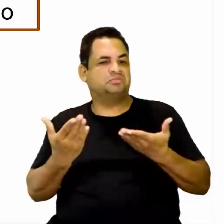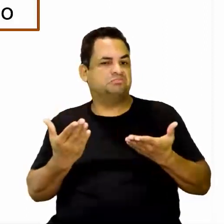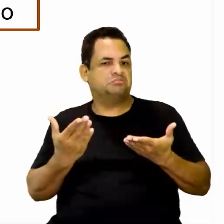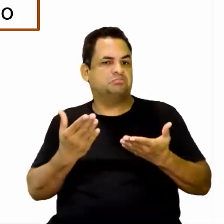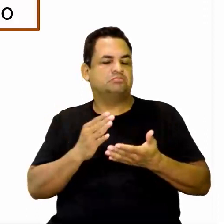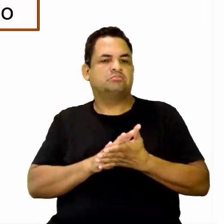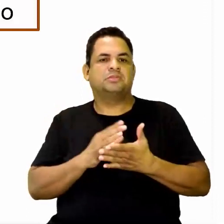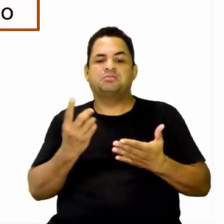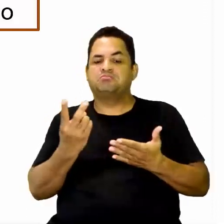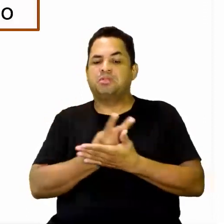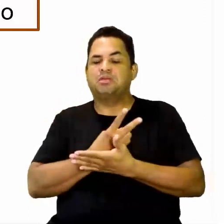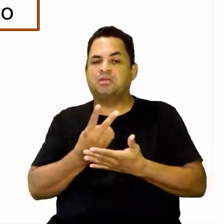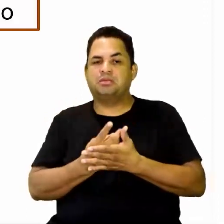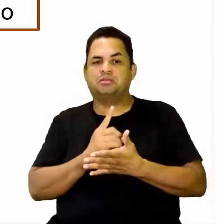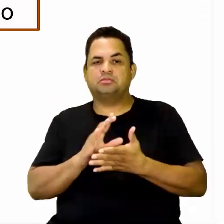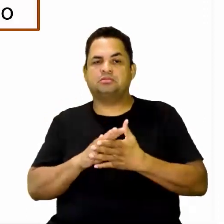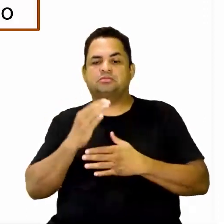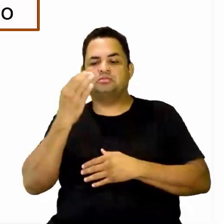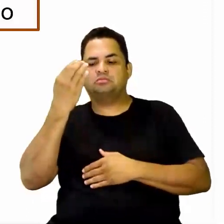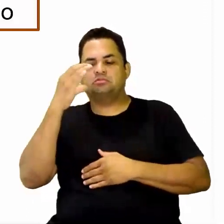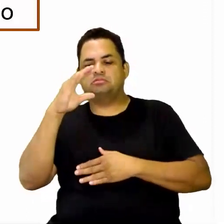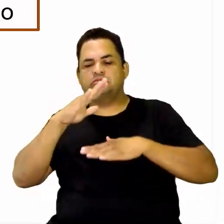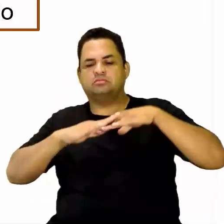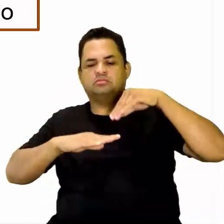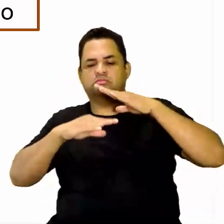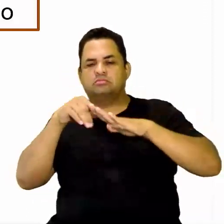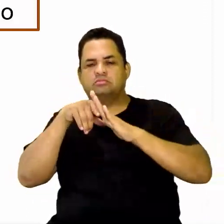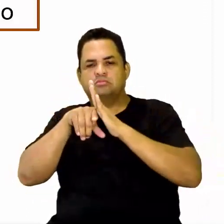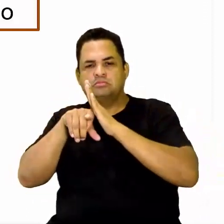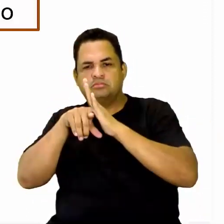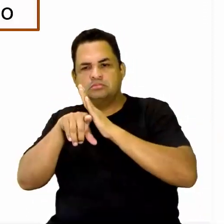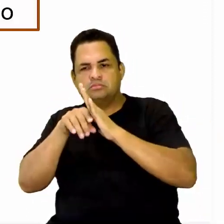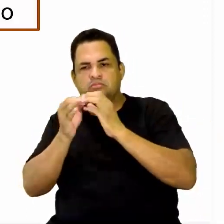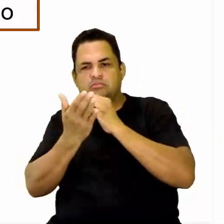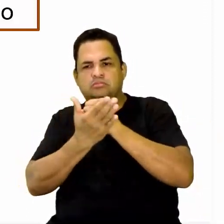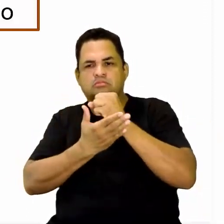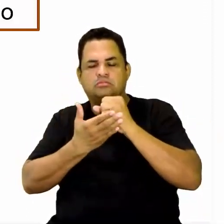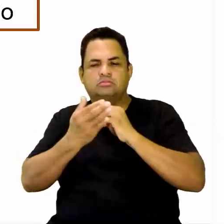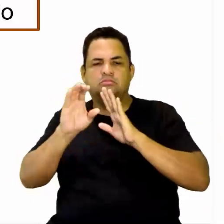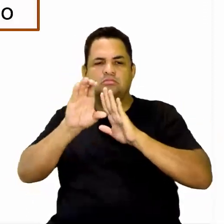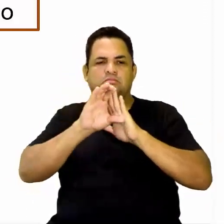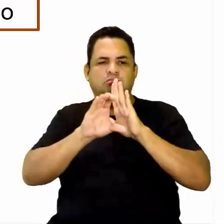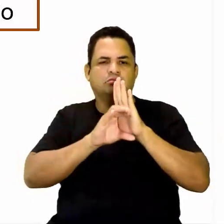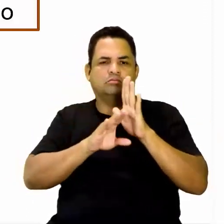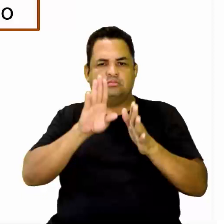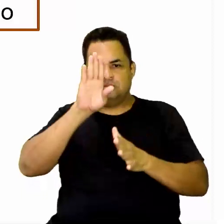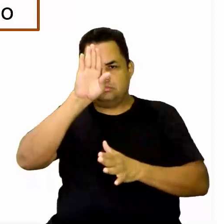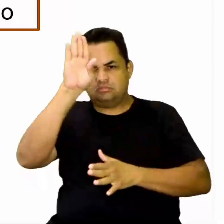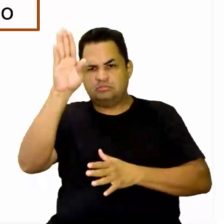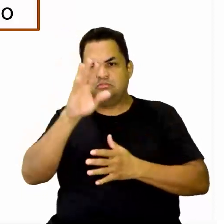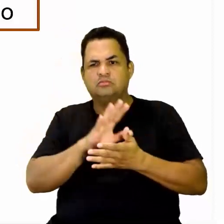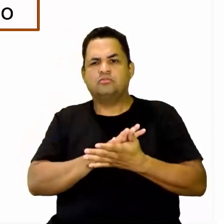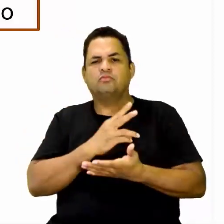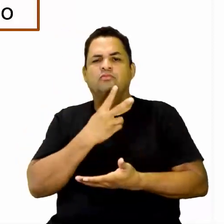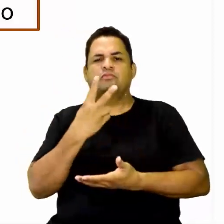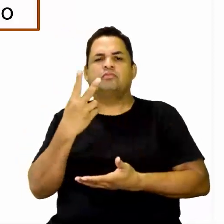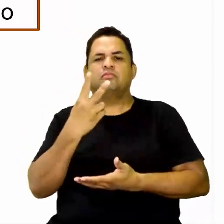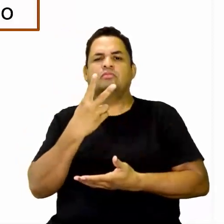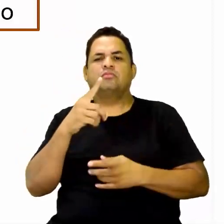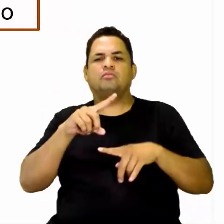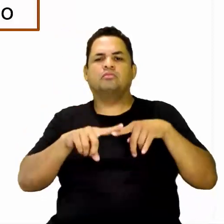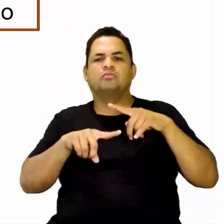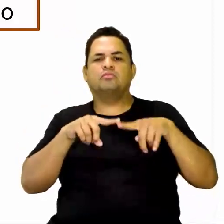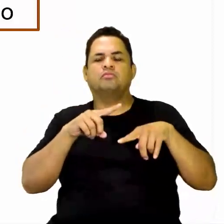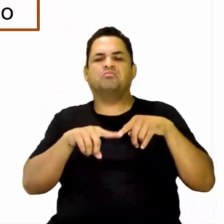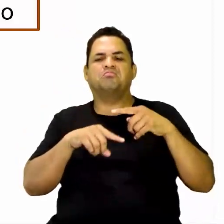erro, os cientistas basearam essa classificação principalmente em dois